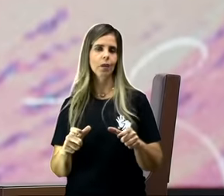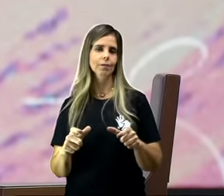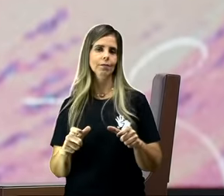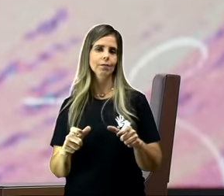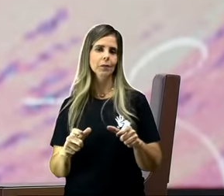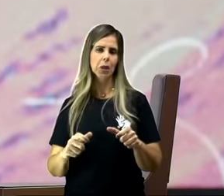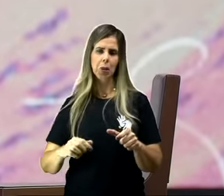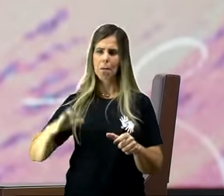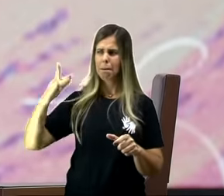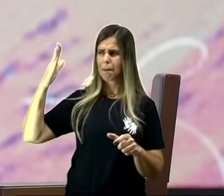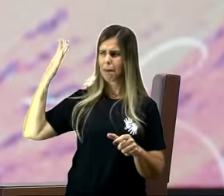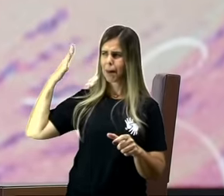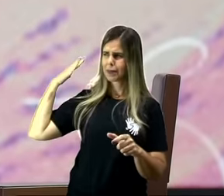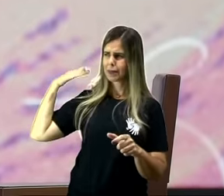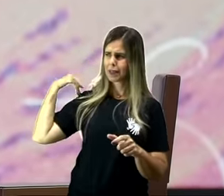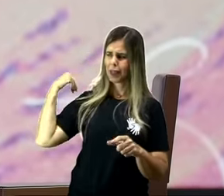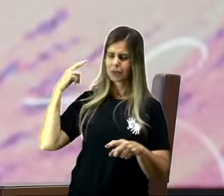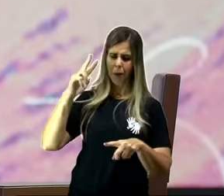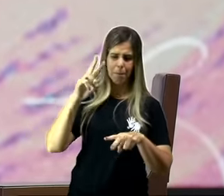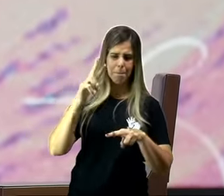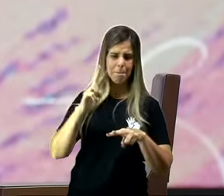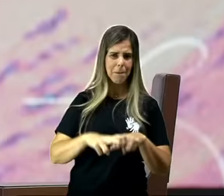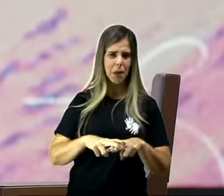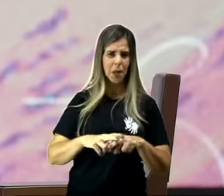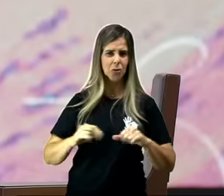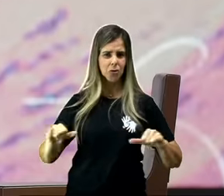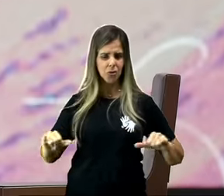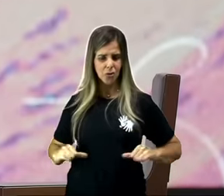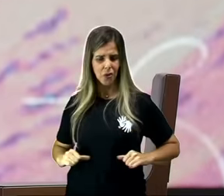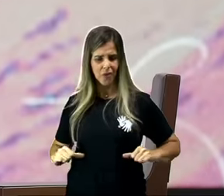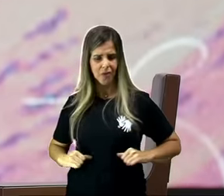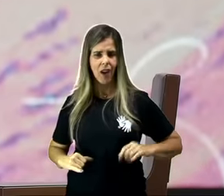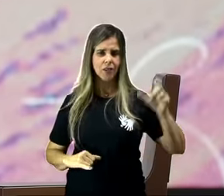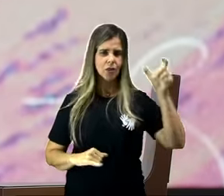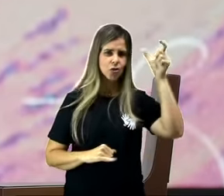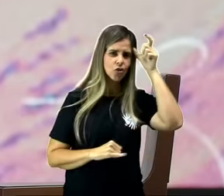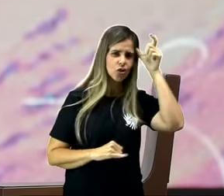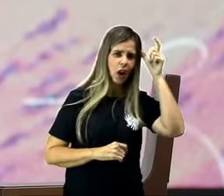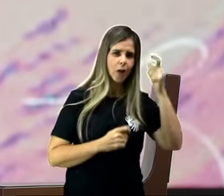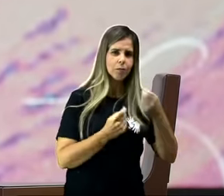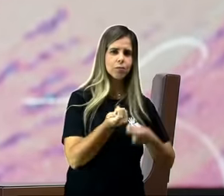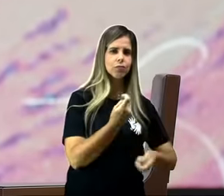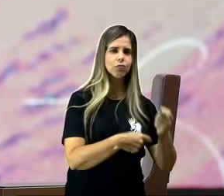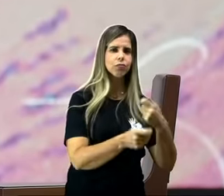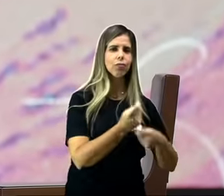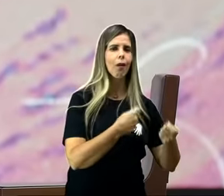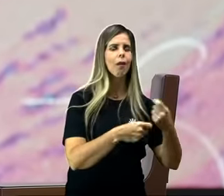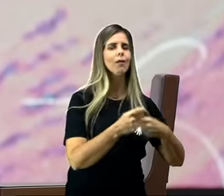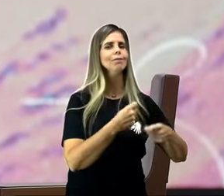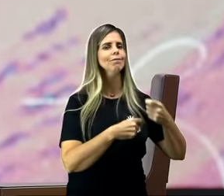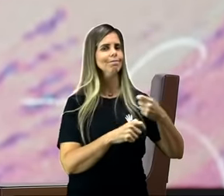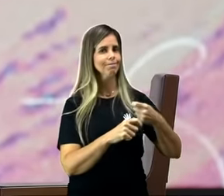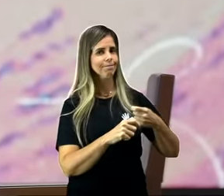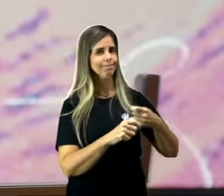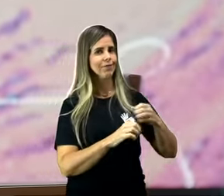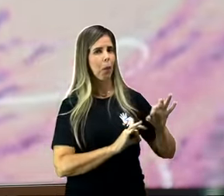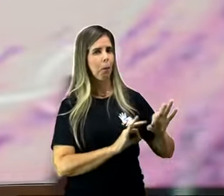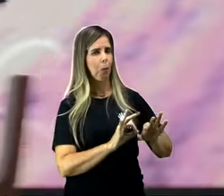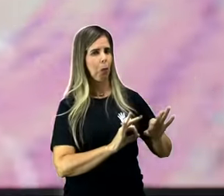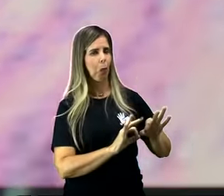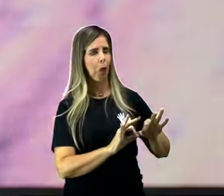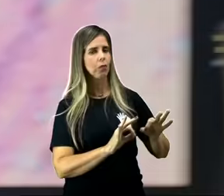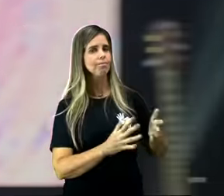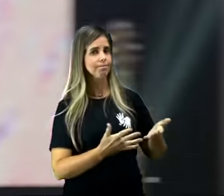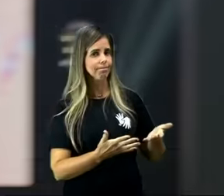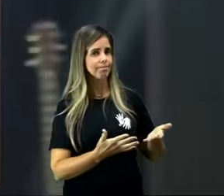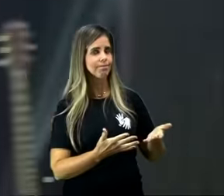e séculos foram controlados por espíritos malignos. Já viu gente que diz assim: meu avô morreu